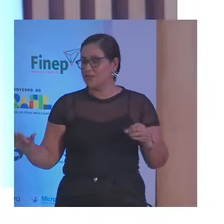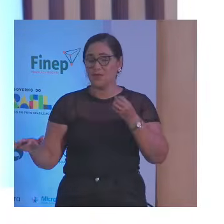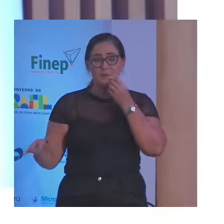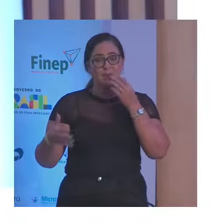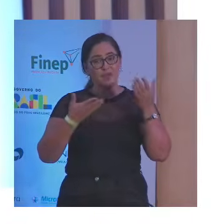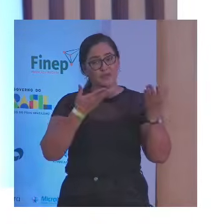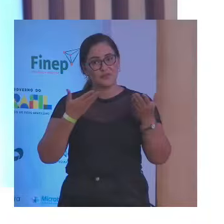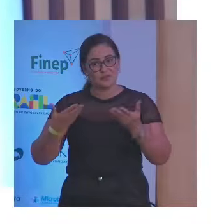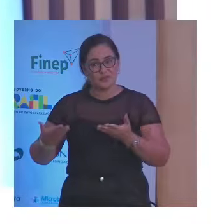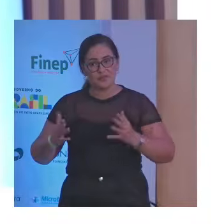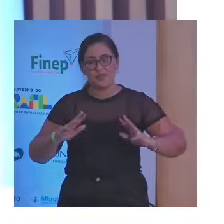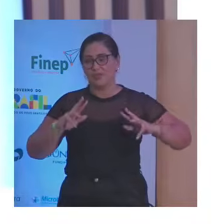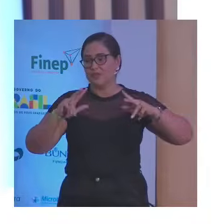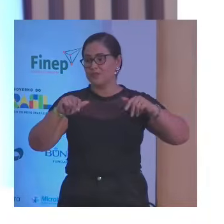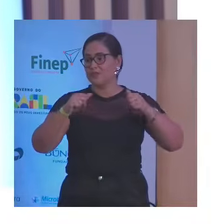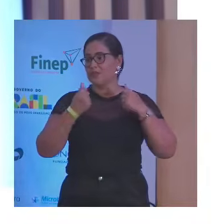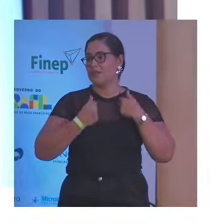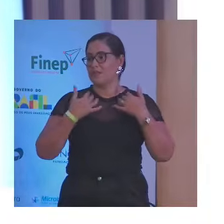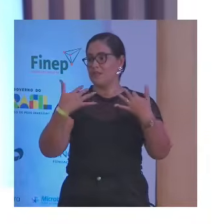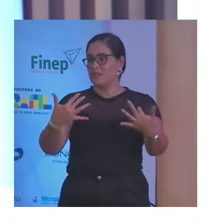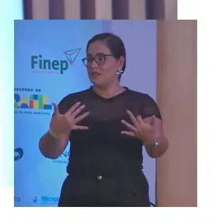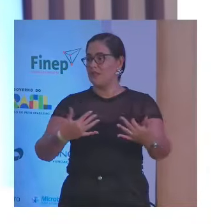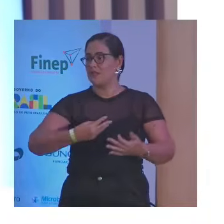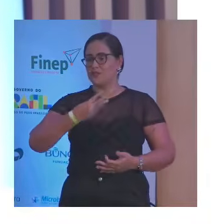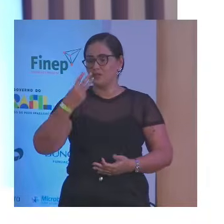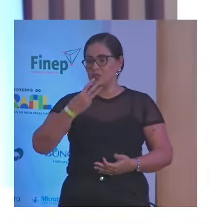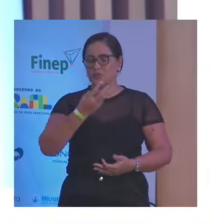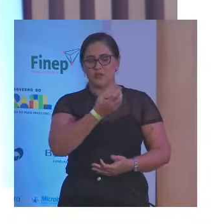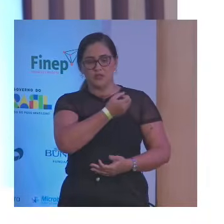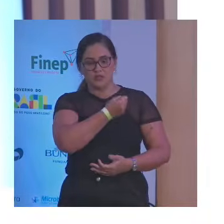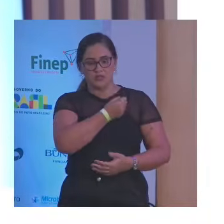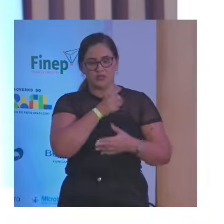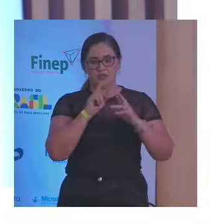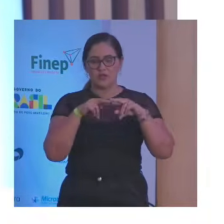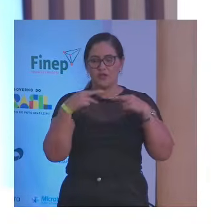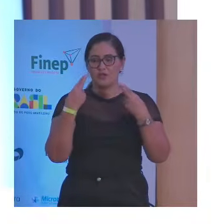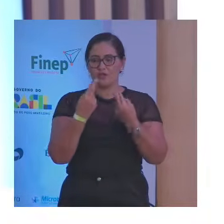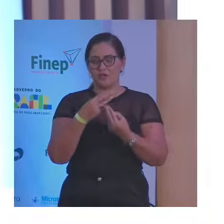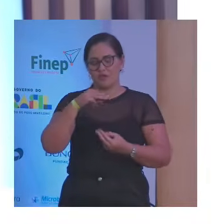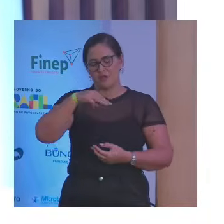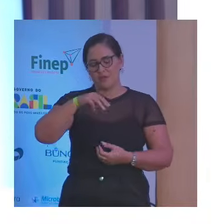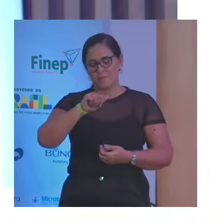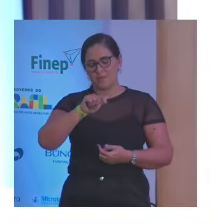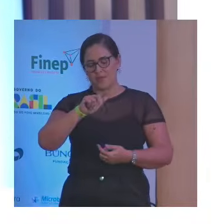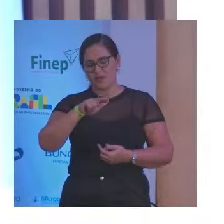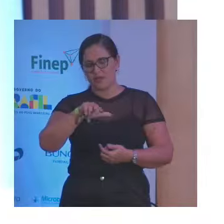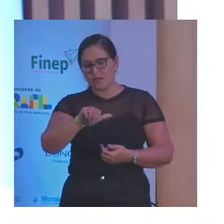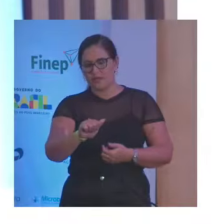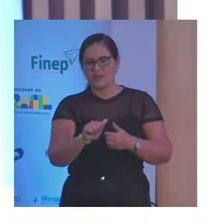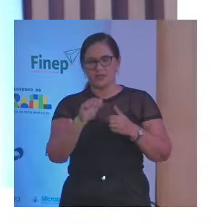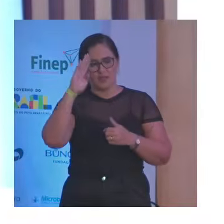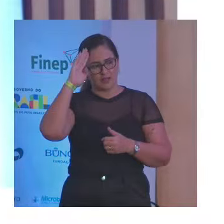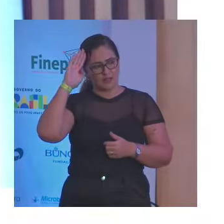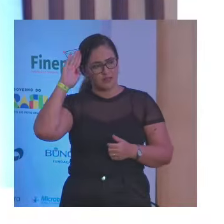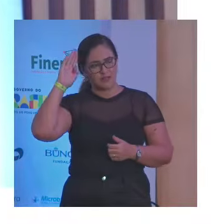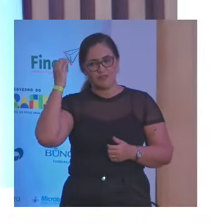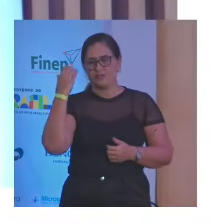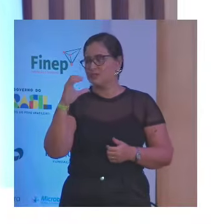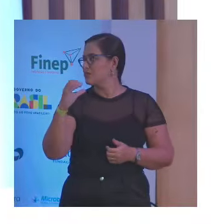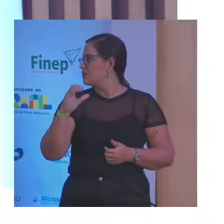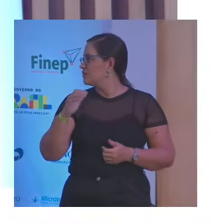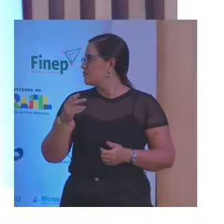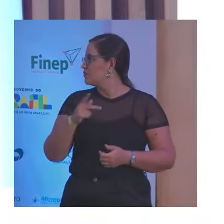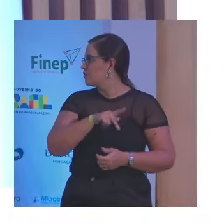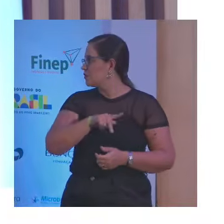Bem-vindo a todos, então, à sessão plenária número 3 da Reunião Magna da Academia Brasileira de Ciências. Eu sou o professor José Henrique